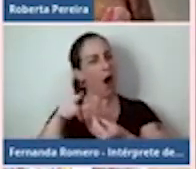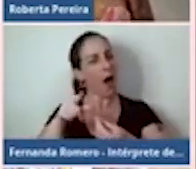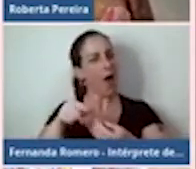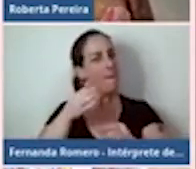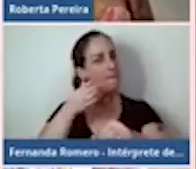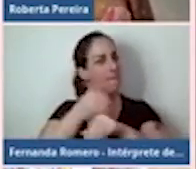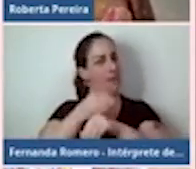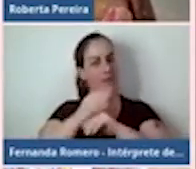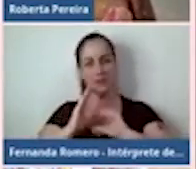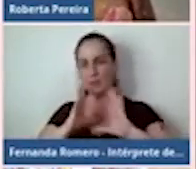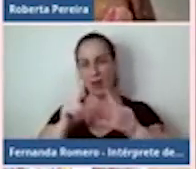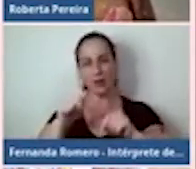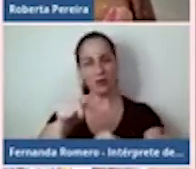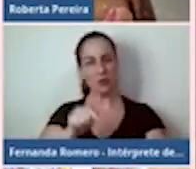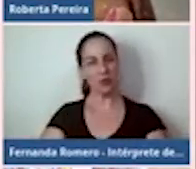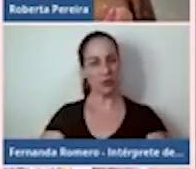tudo?